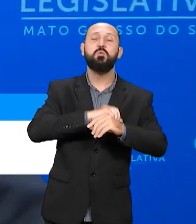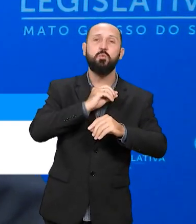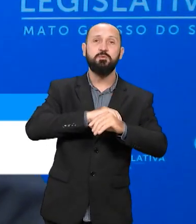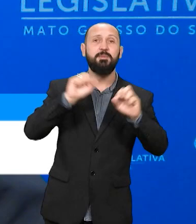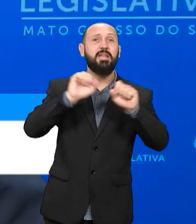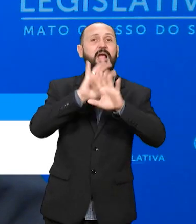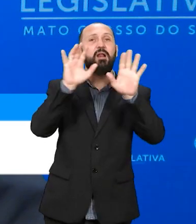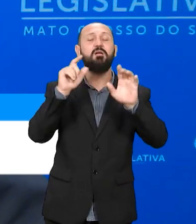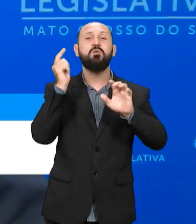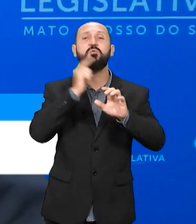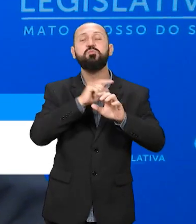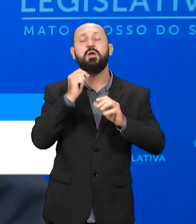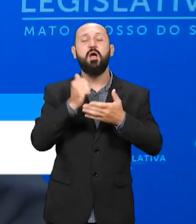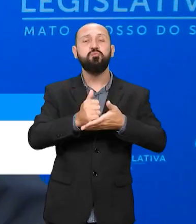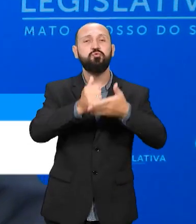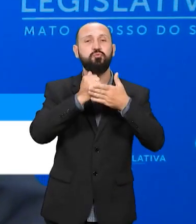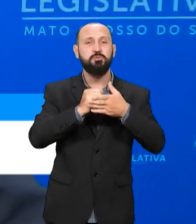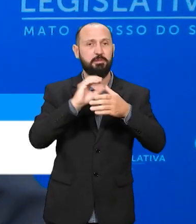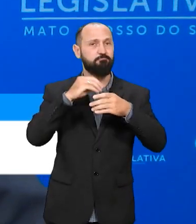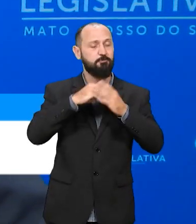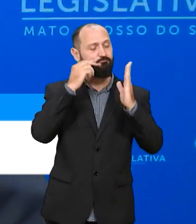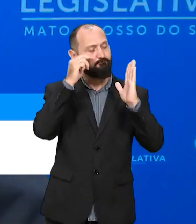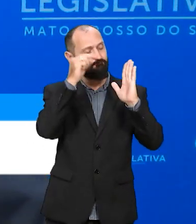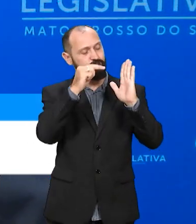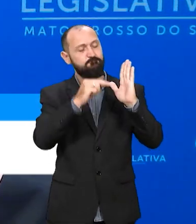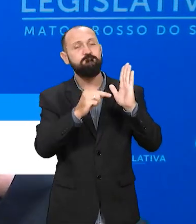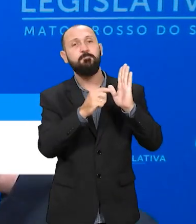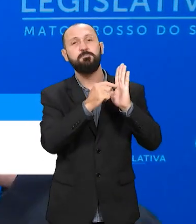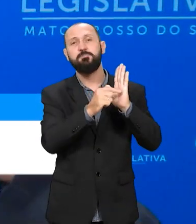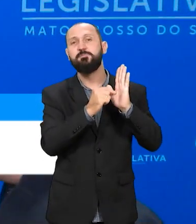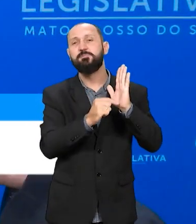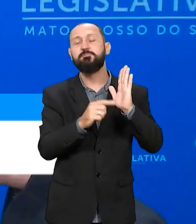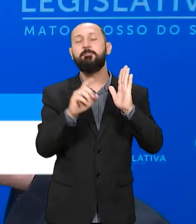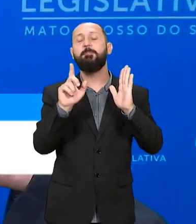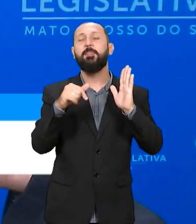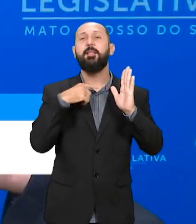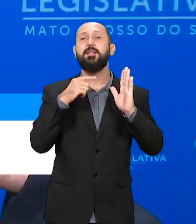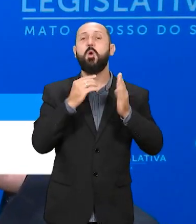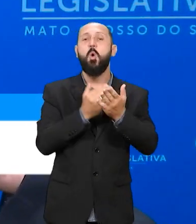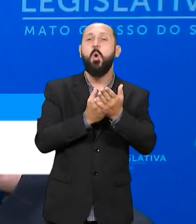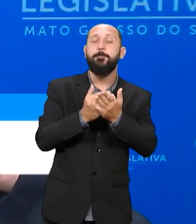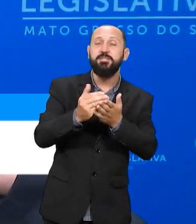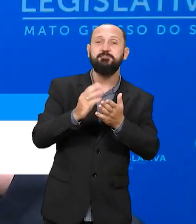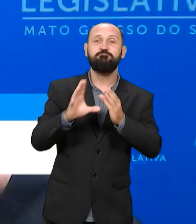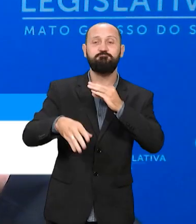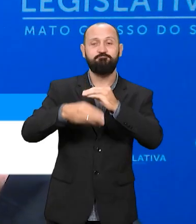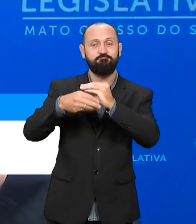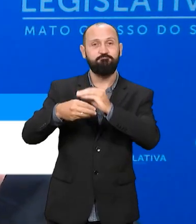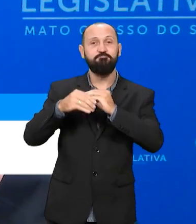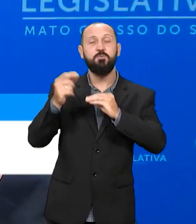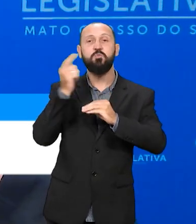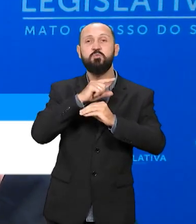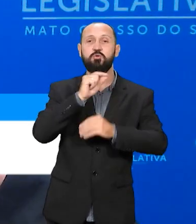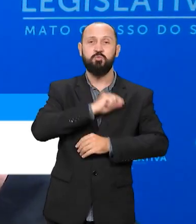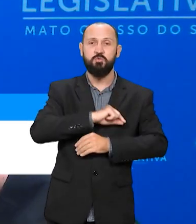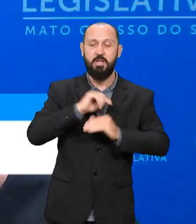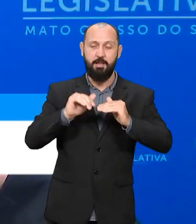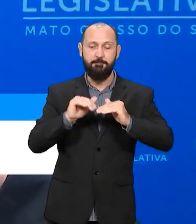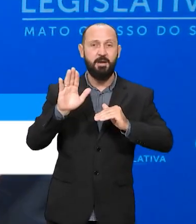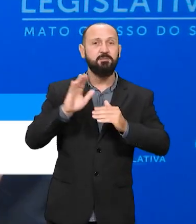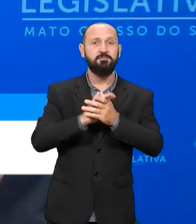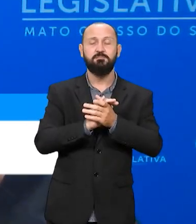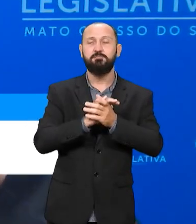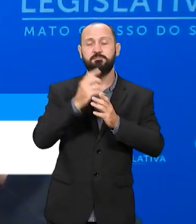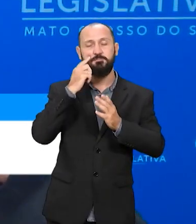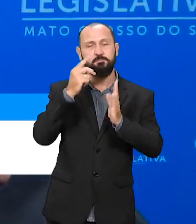vantagens de forma bem clara que devem ser consideradas para ser a partir daí a crescer para